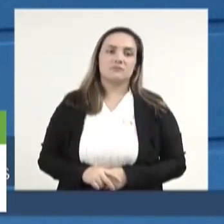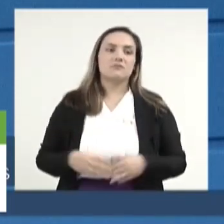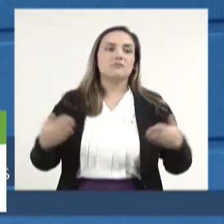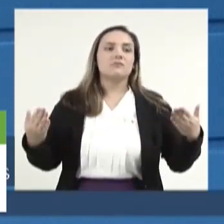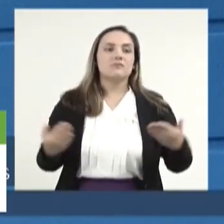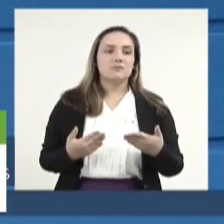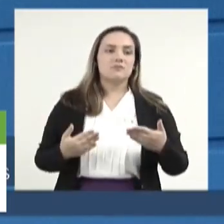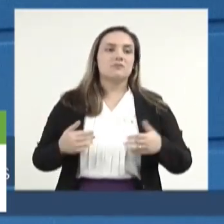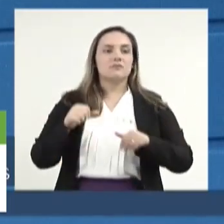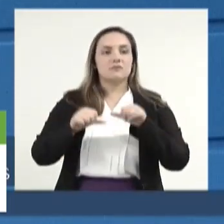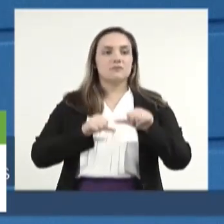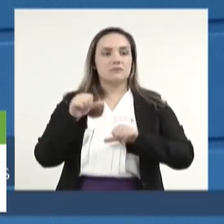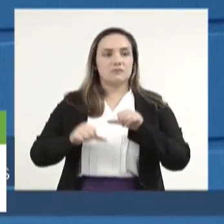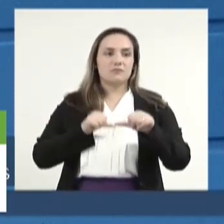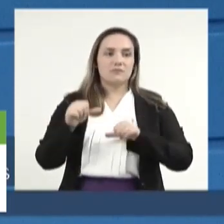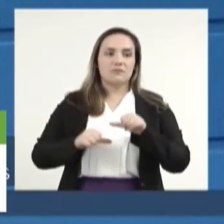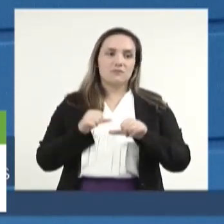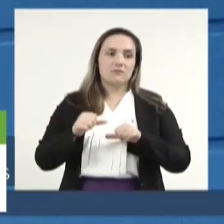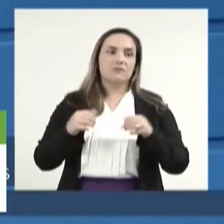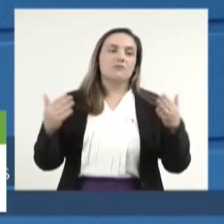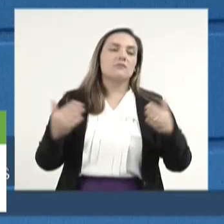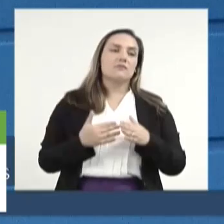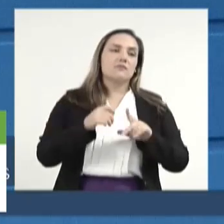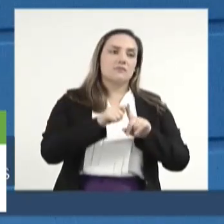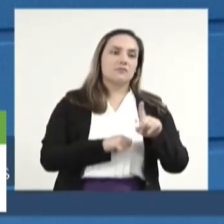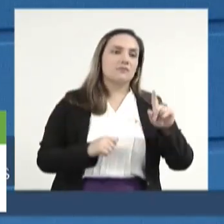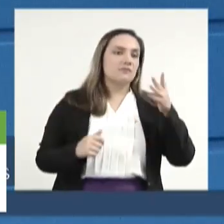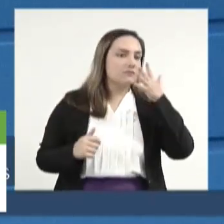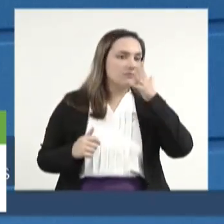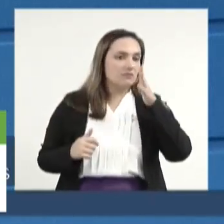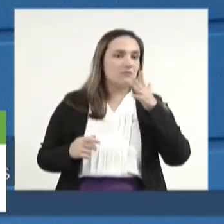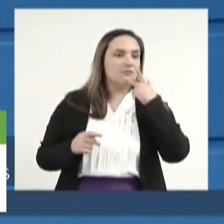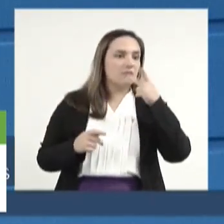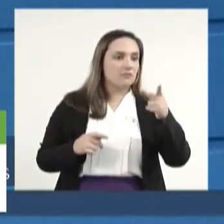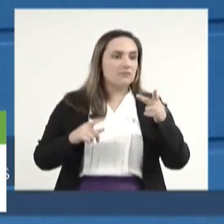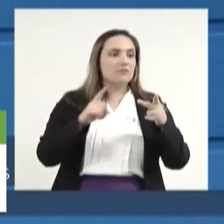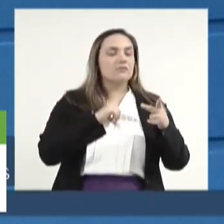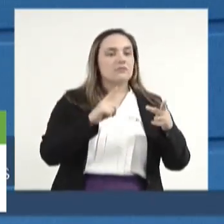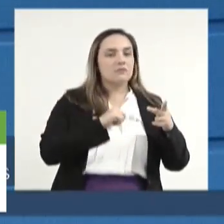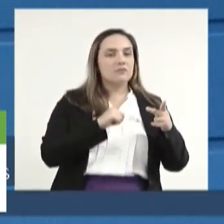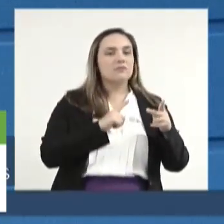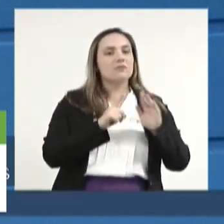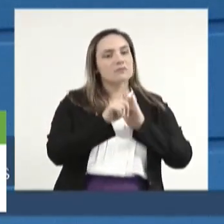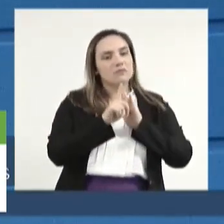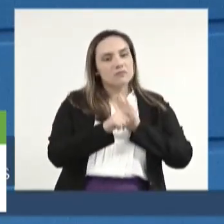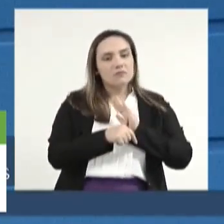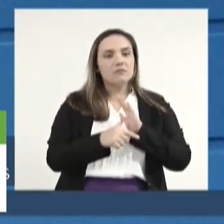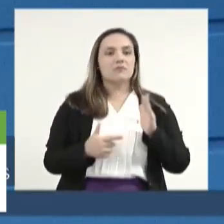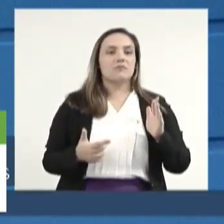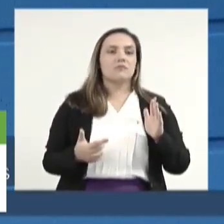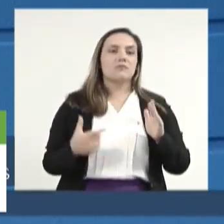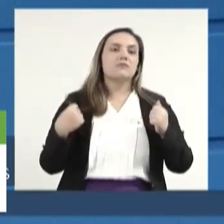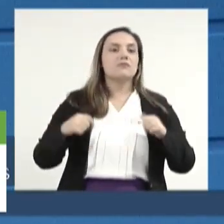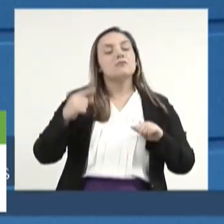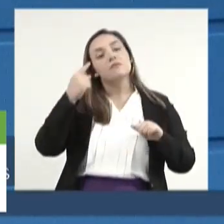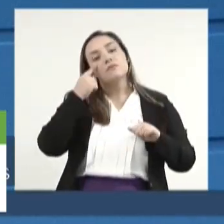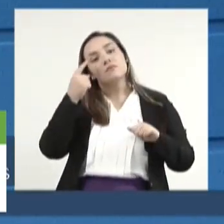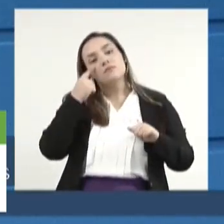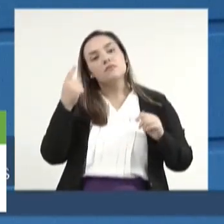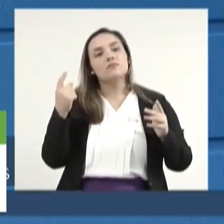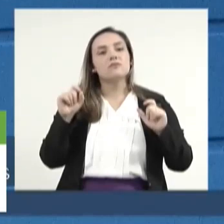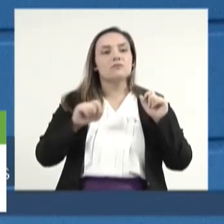com a mudança da contratação a partir de fevereiro, e aí eu ouvi a questão do atraso que houve, essas questões pontuais, tem que ver o que